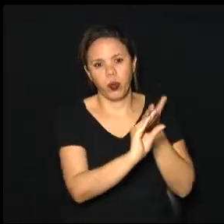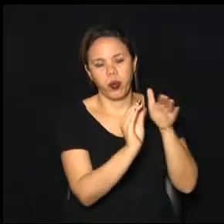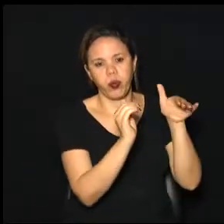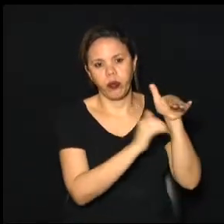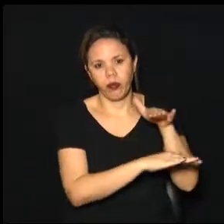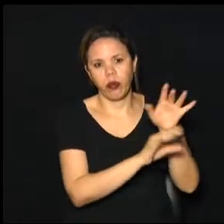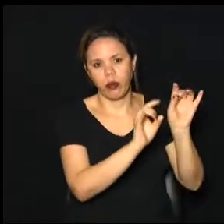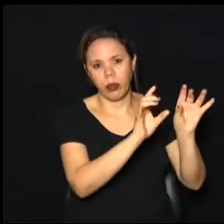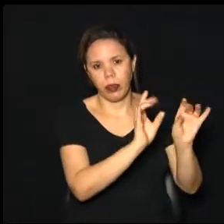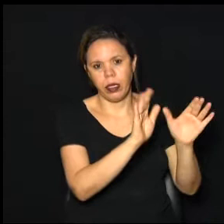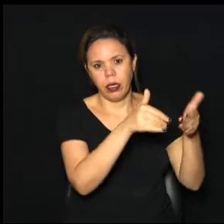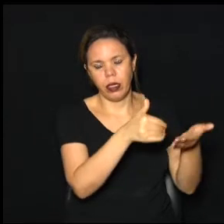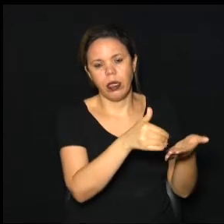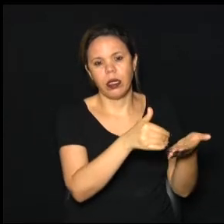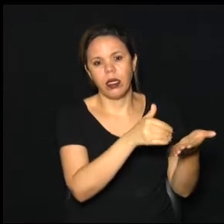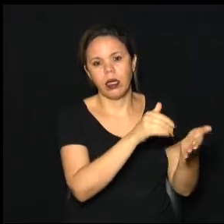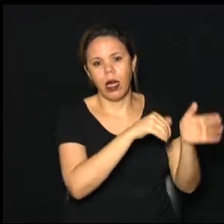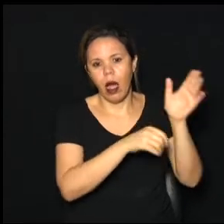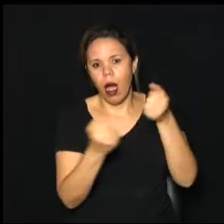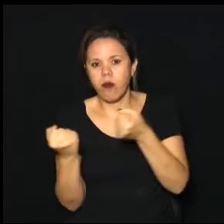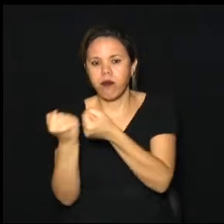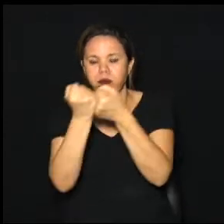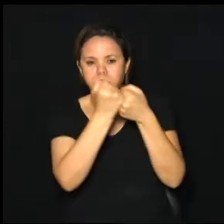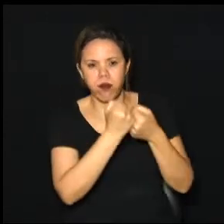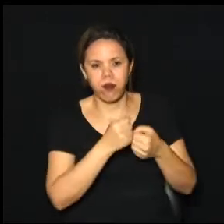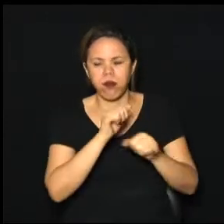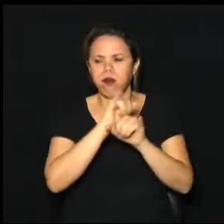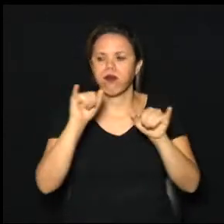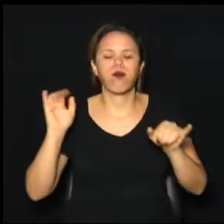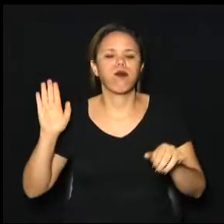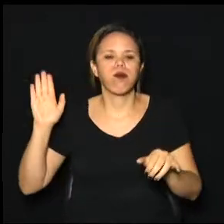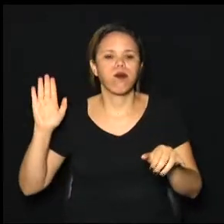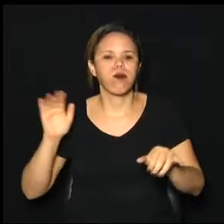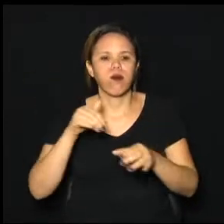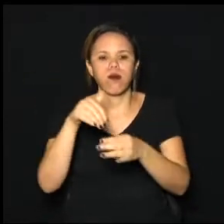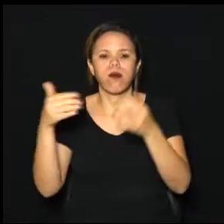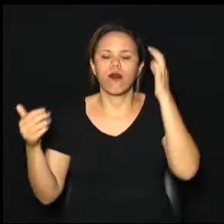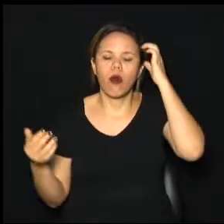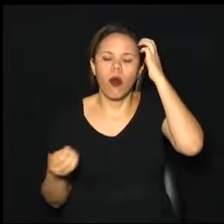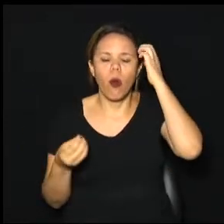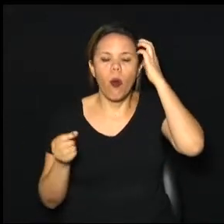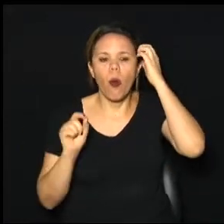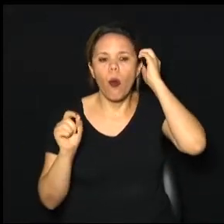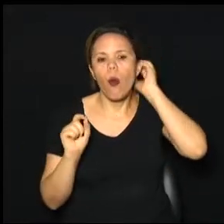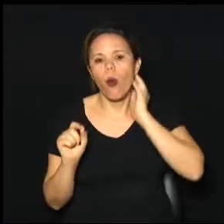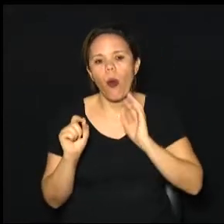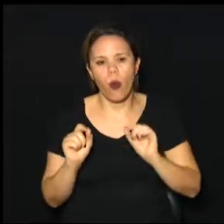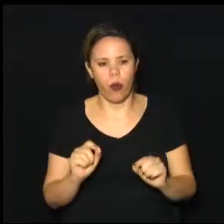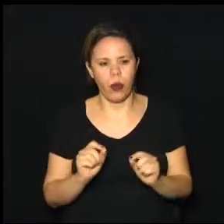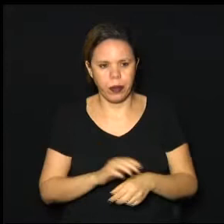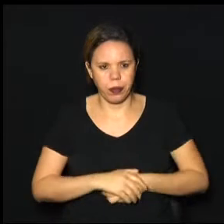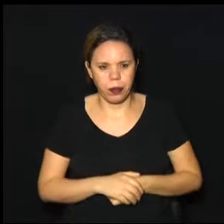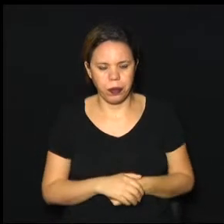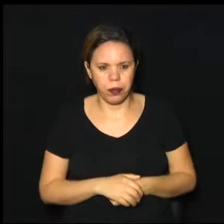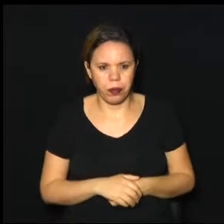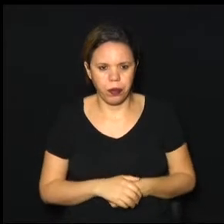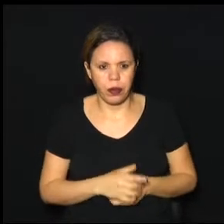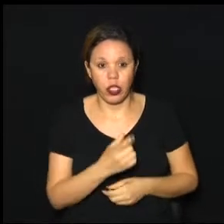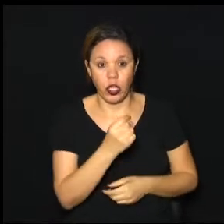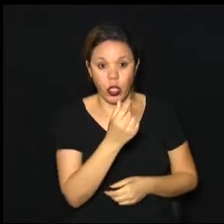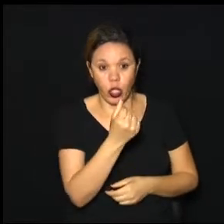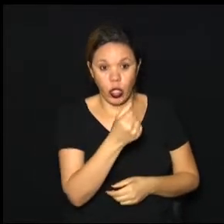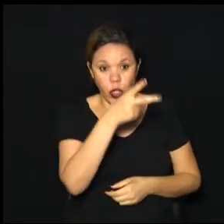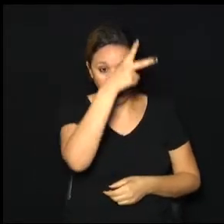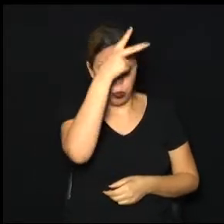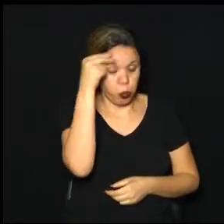de Campanha fazendo a diferença. E o que é esse Fundo Especial de Financiamento de Campanha? É um fundo com dinheiro